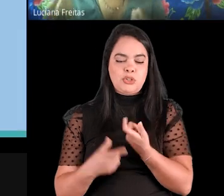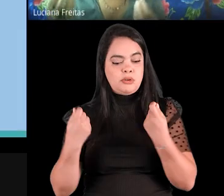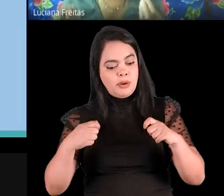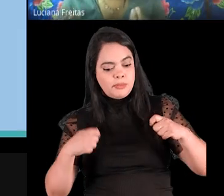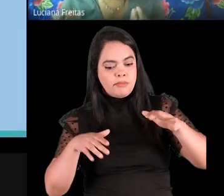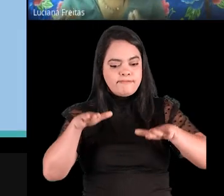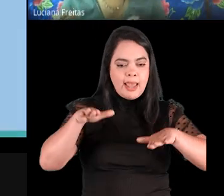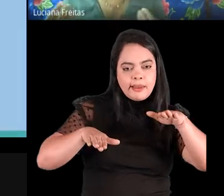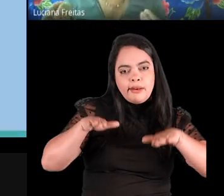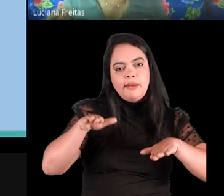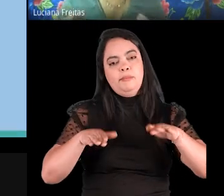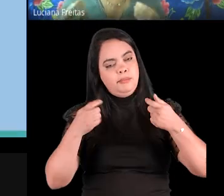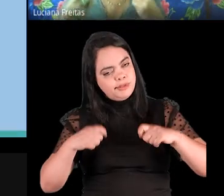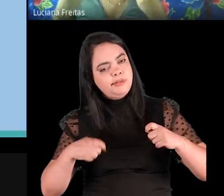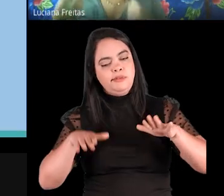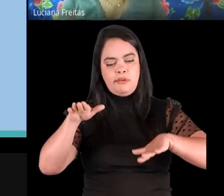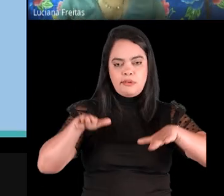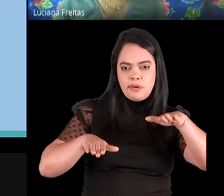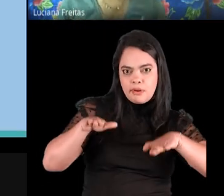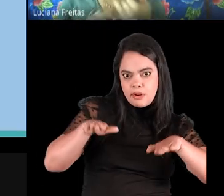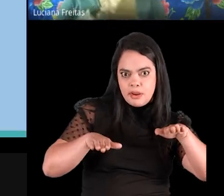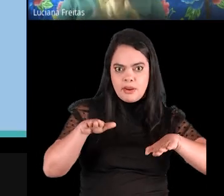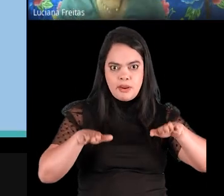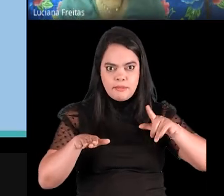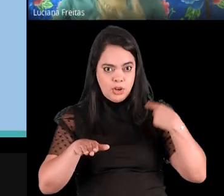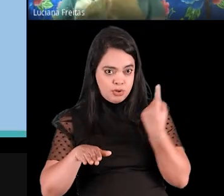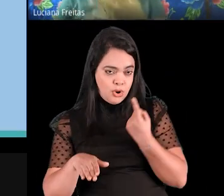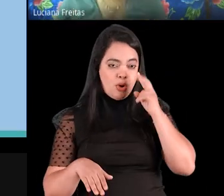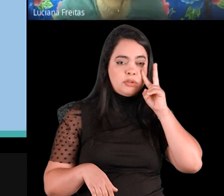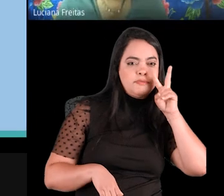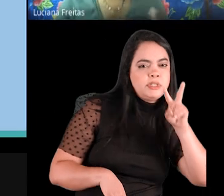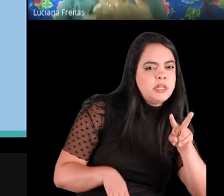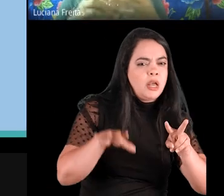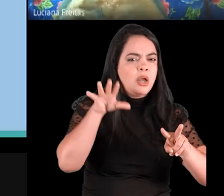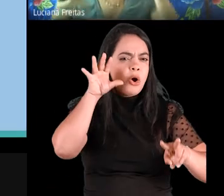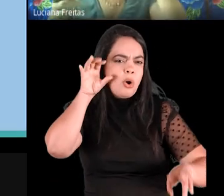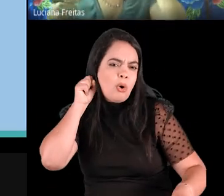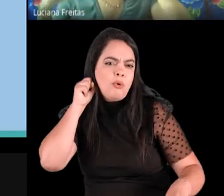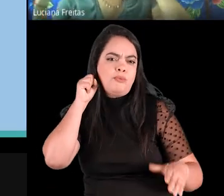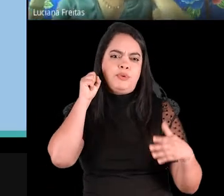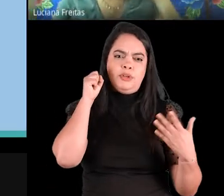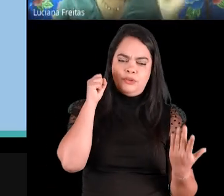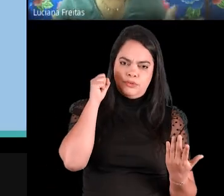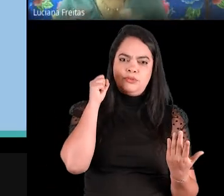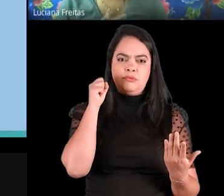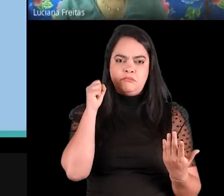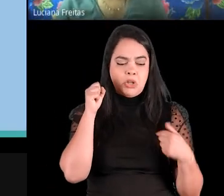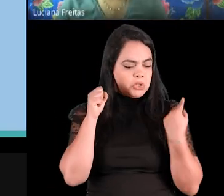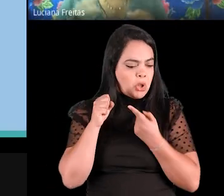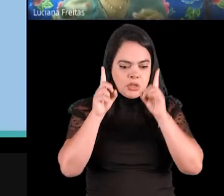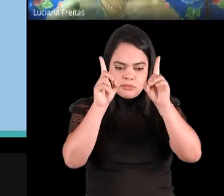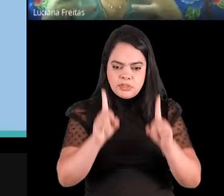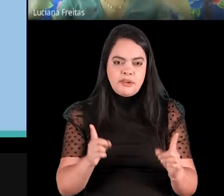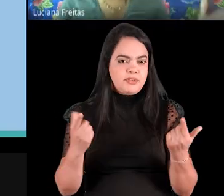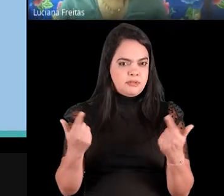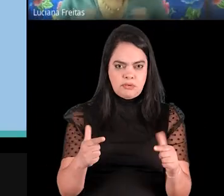trazer um equilíbrio para nós, que somos videntes, ouvintes, né, não apresentamos, vamos dizer assim,